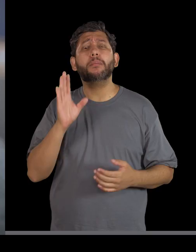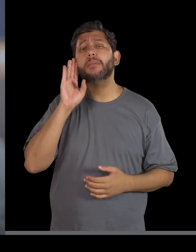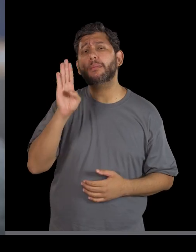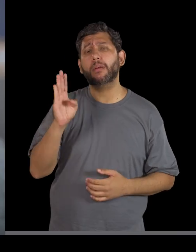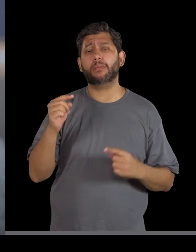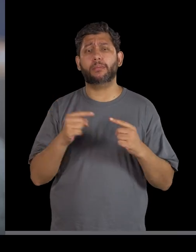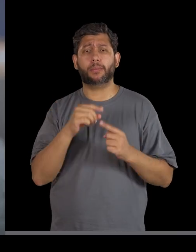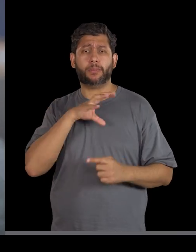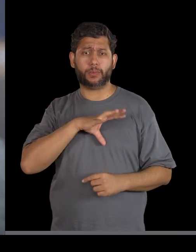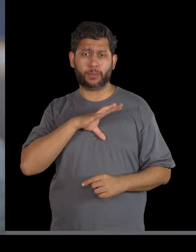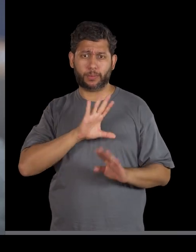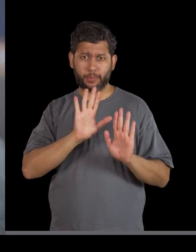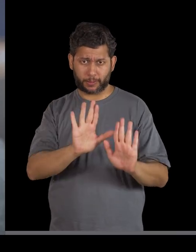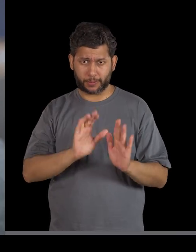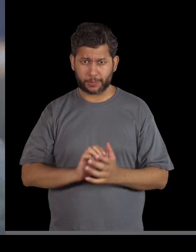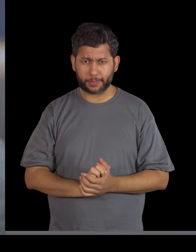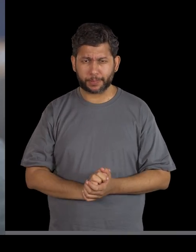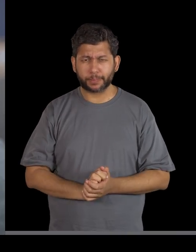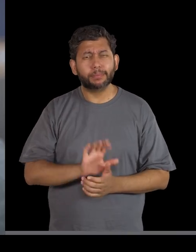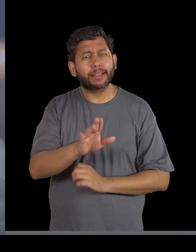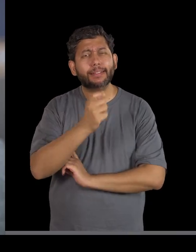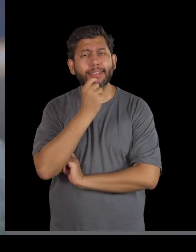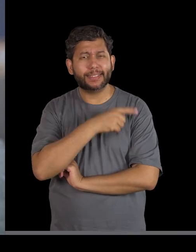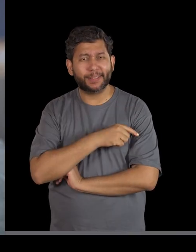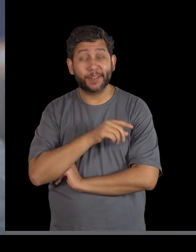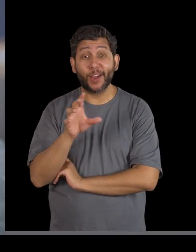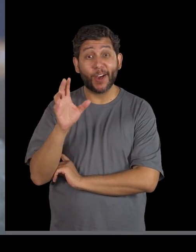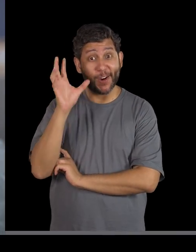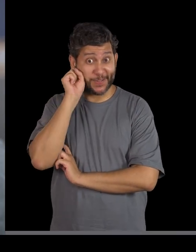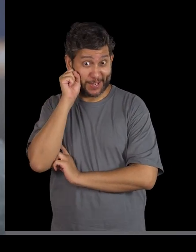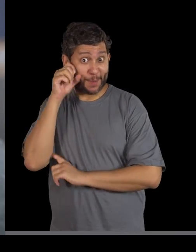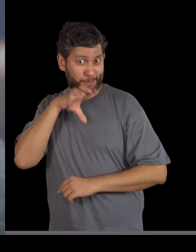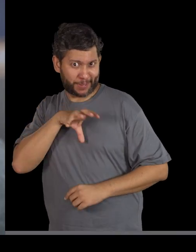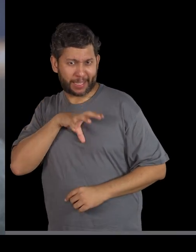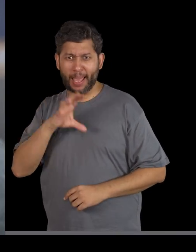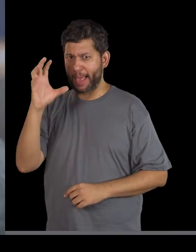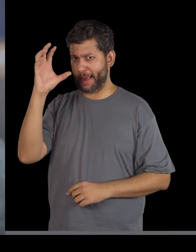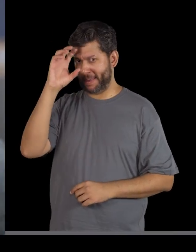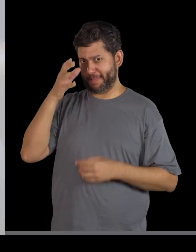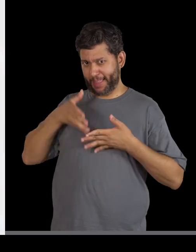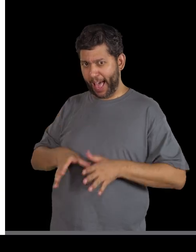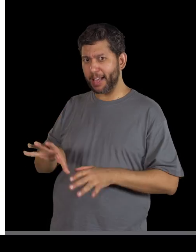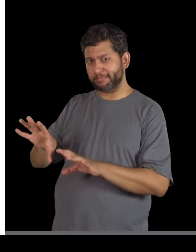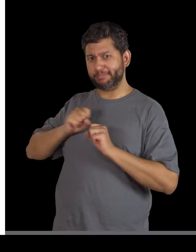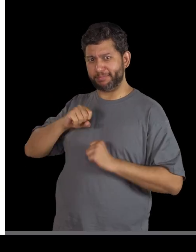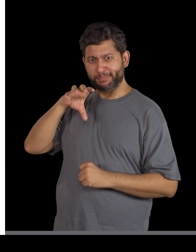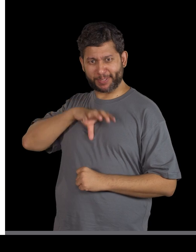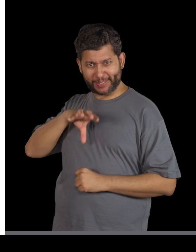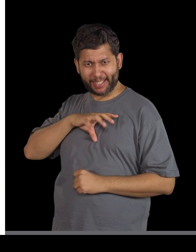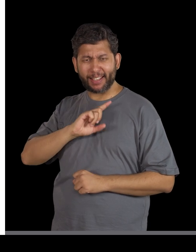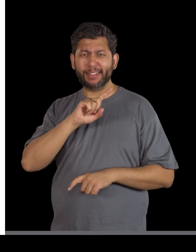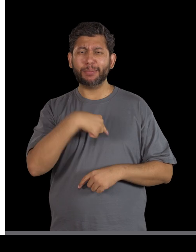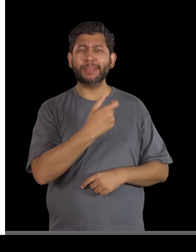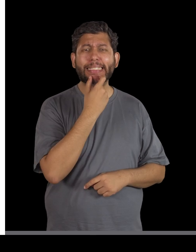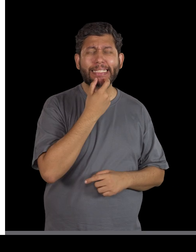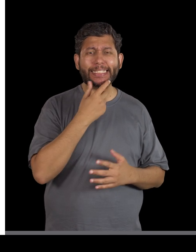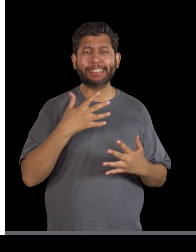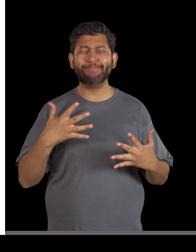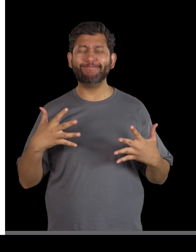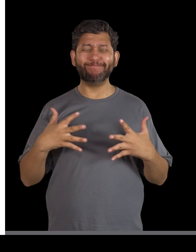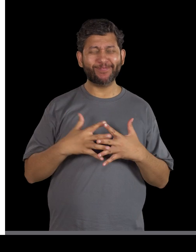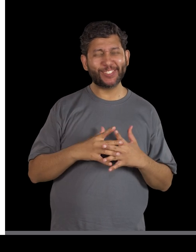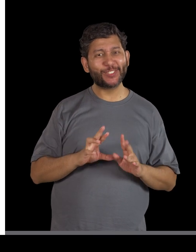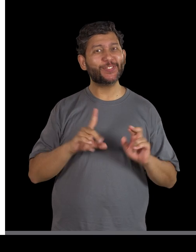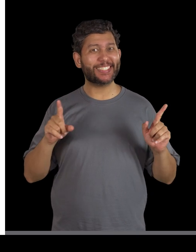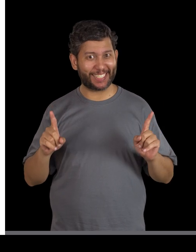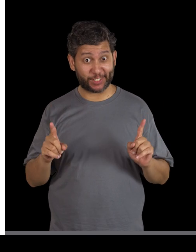fonemas que a gente tem no português. O que acontece? No inglês, a gente tem mais fonemas vocálicos. 6 vogais a gente já tem no português, que são